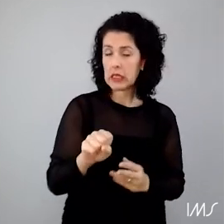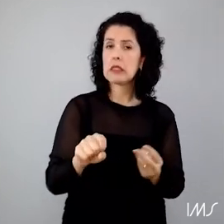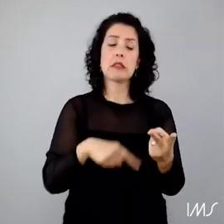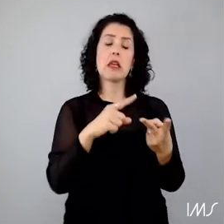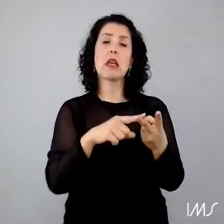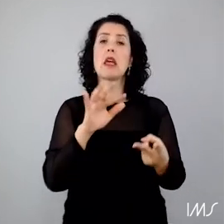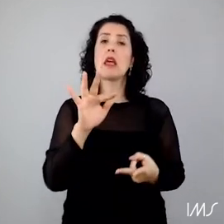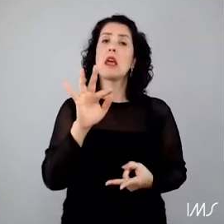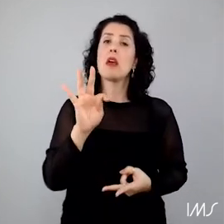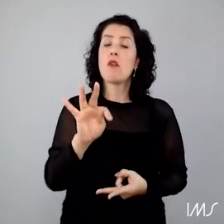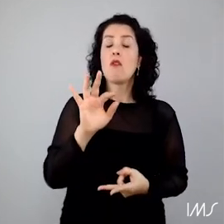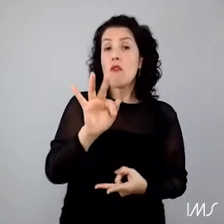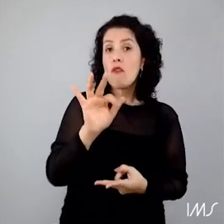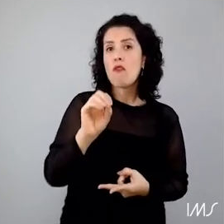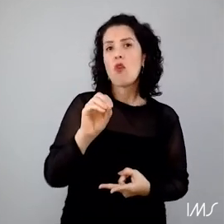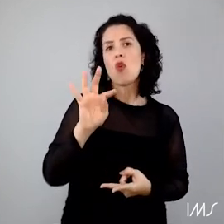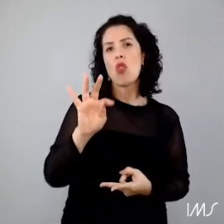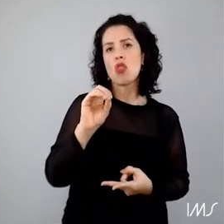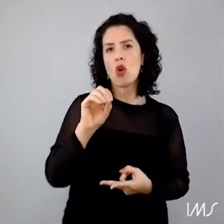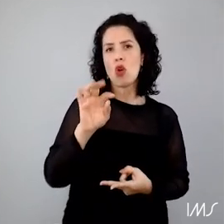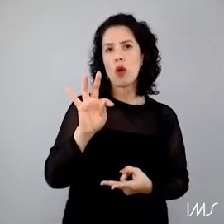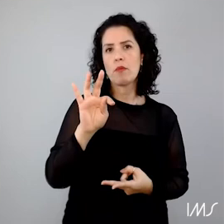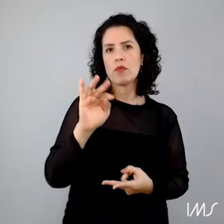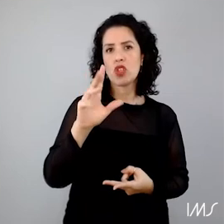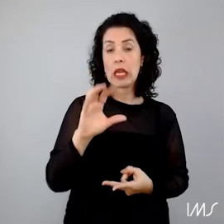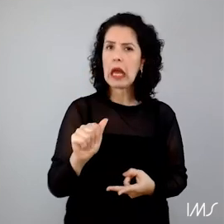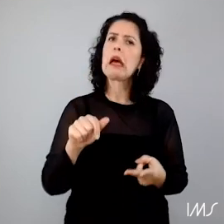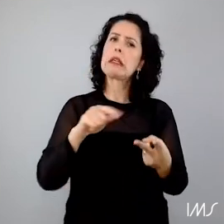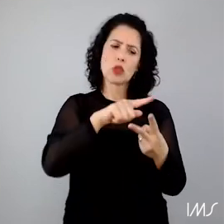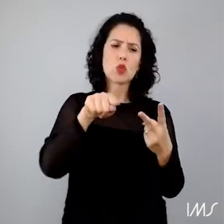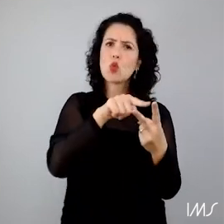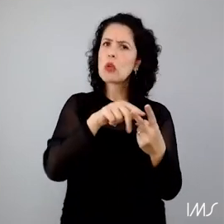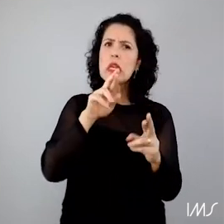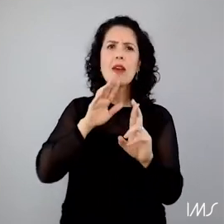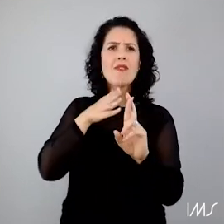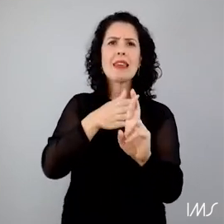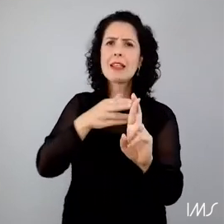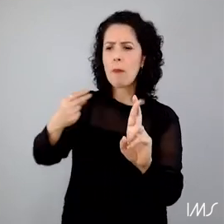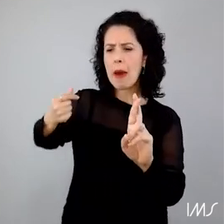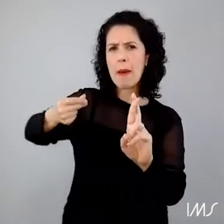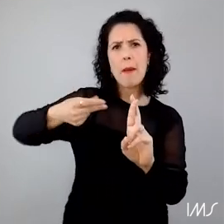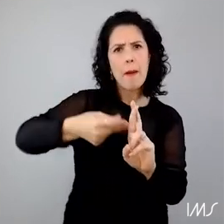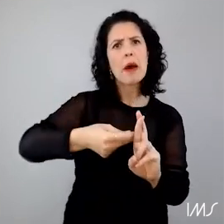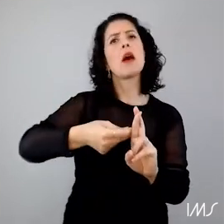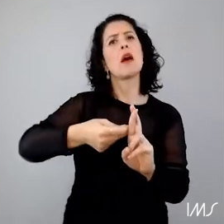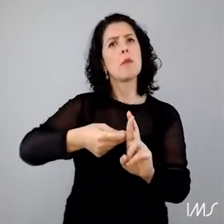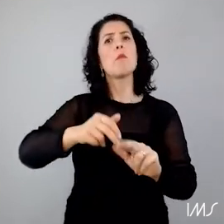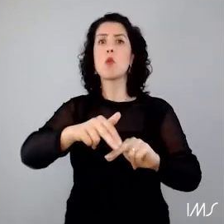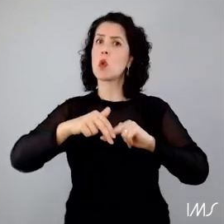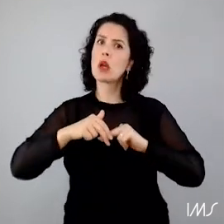e a Fotótica. Também são referências que perdurarão por muitos anos enquanto espaço